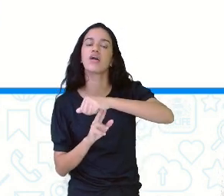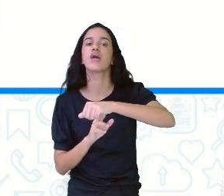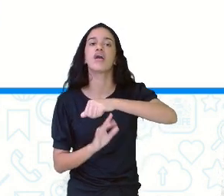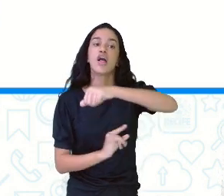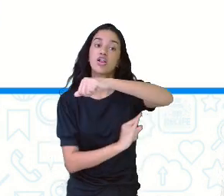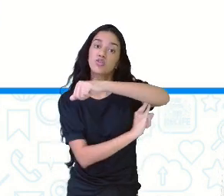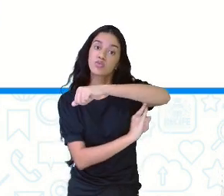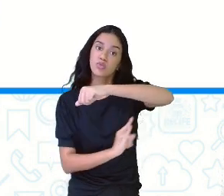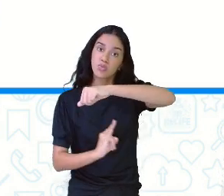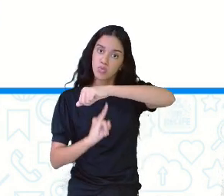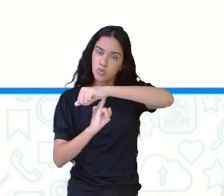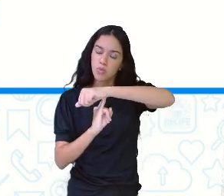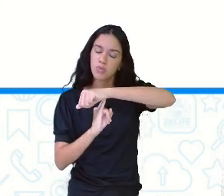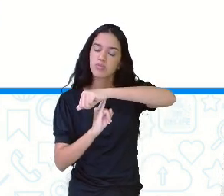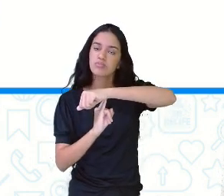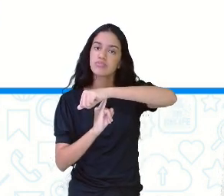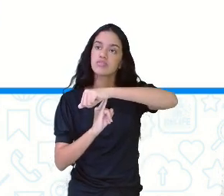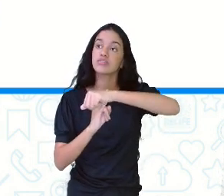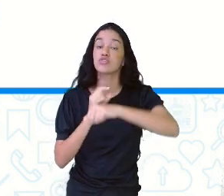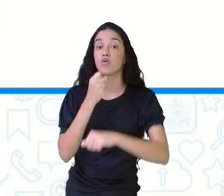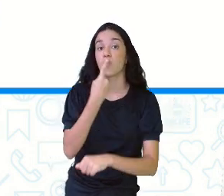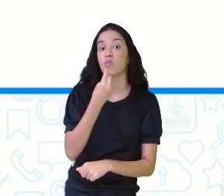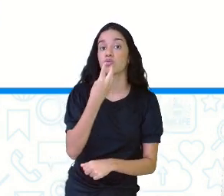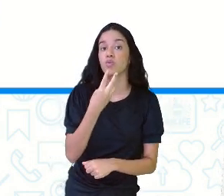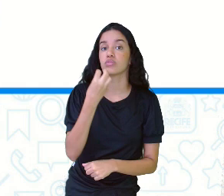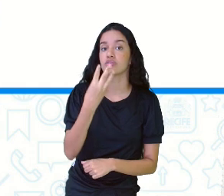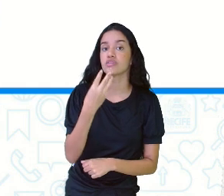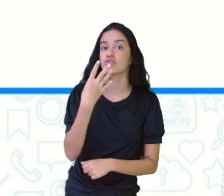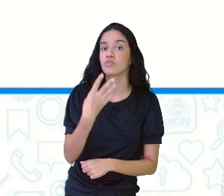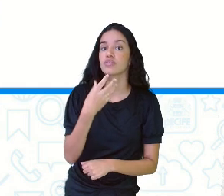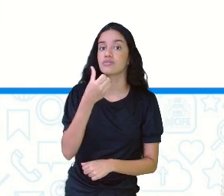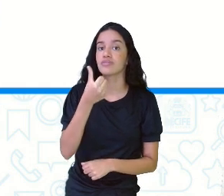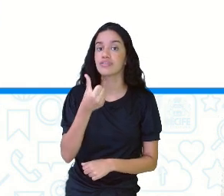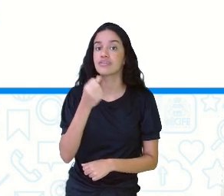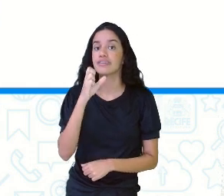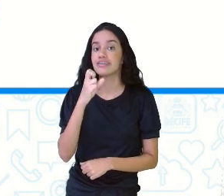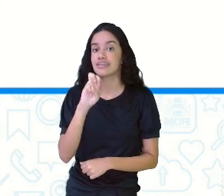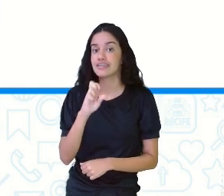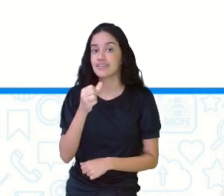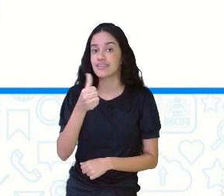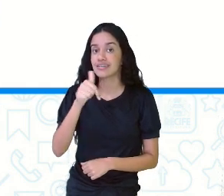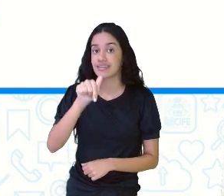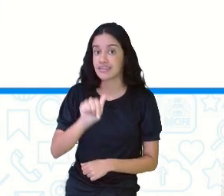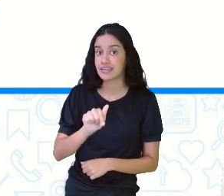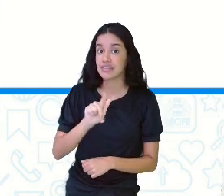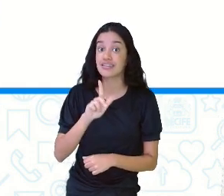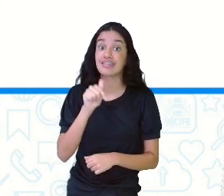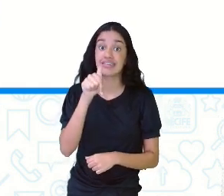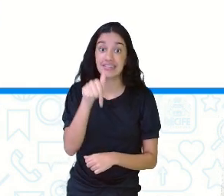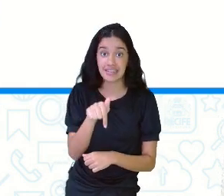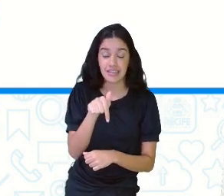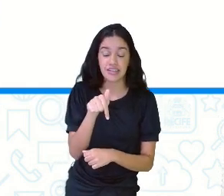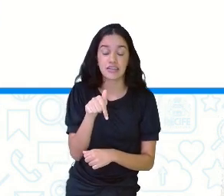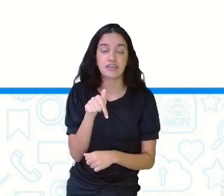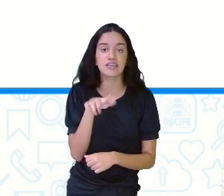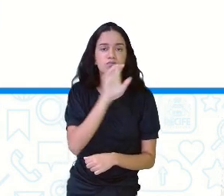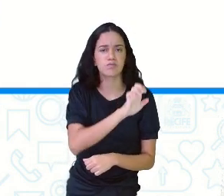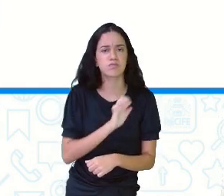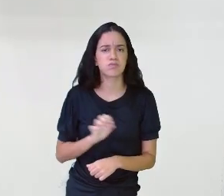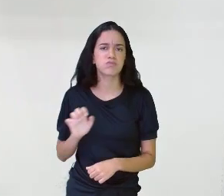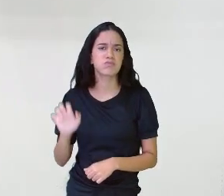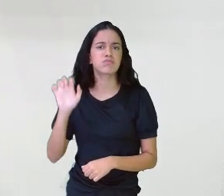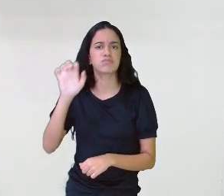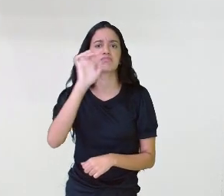quantos estados. 1, 2, 3, 4, 5, 6, 7. 7 estados formam